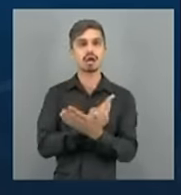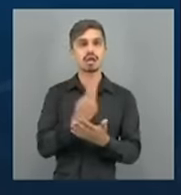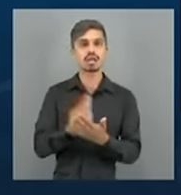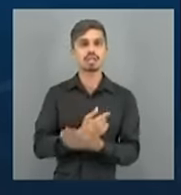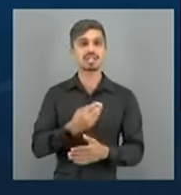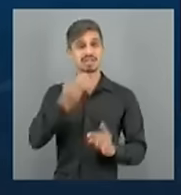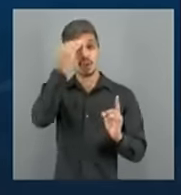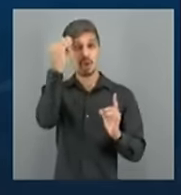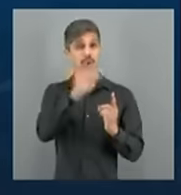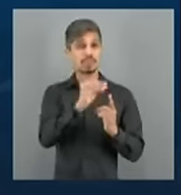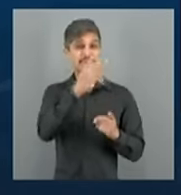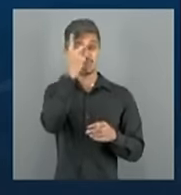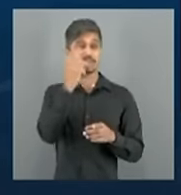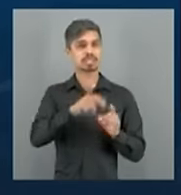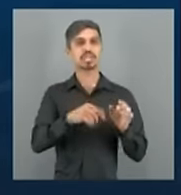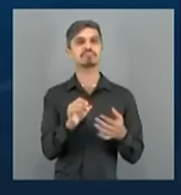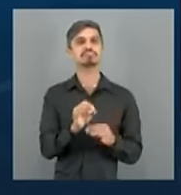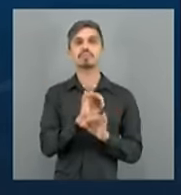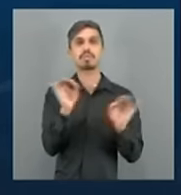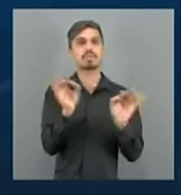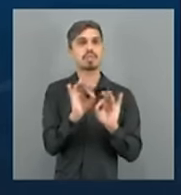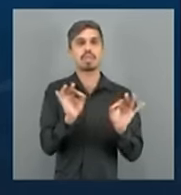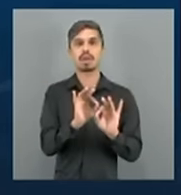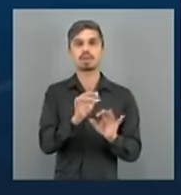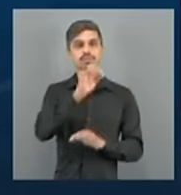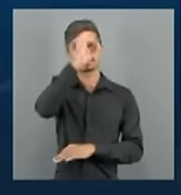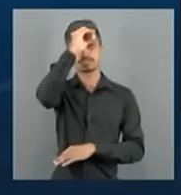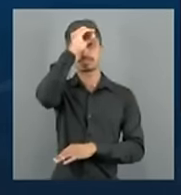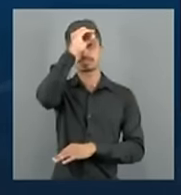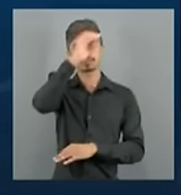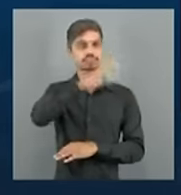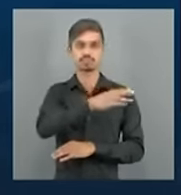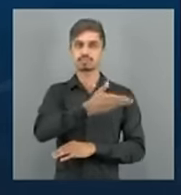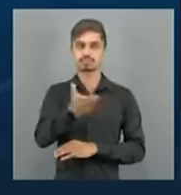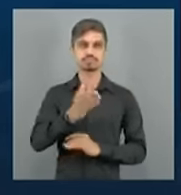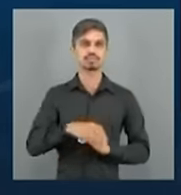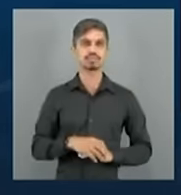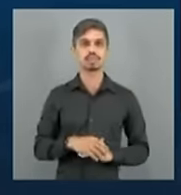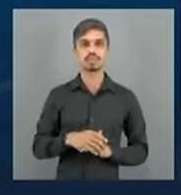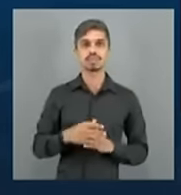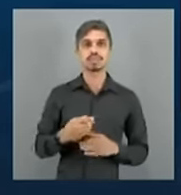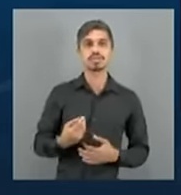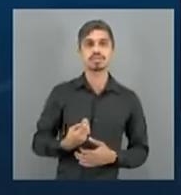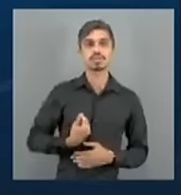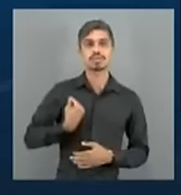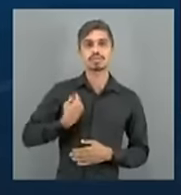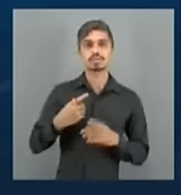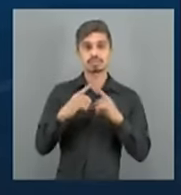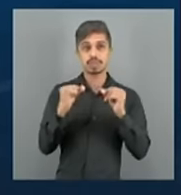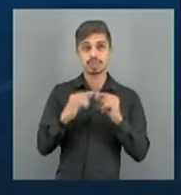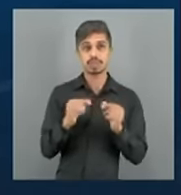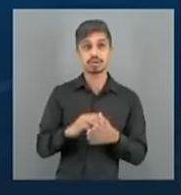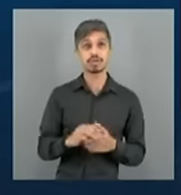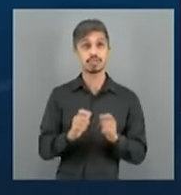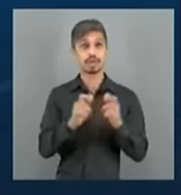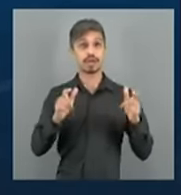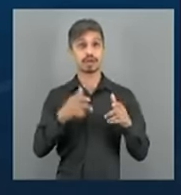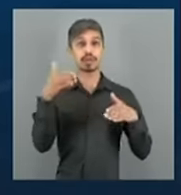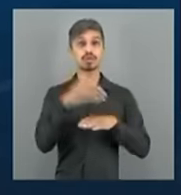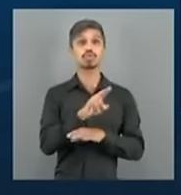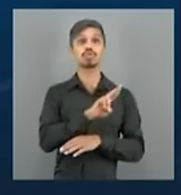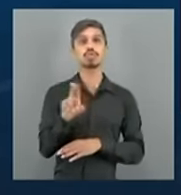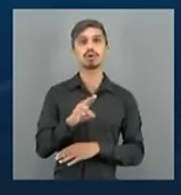ocupando pessoas aí que não tem nada a ver com o que aconteceu, tá? Em Brasília, só para deixar bem claro, tá? O maior envolvido disso aí se